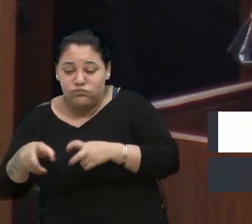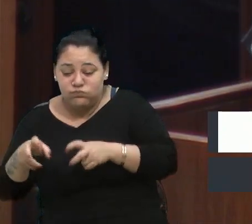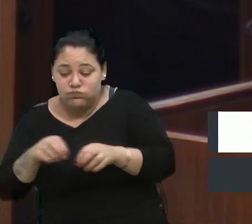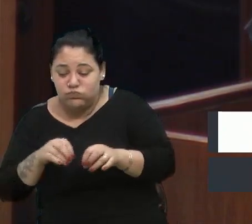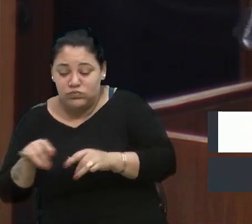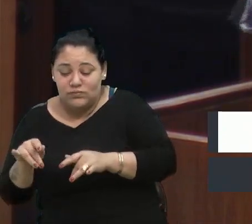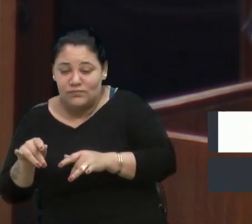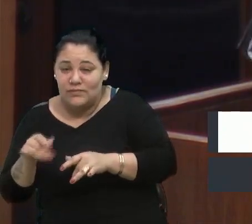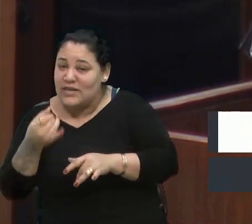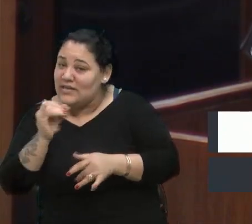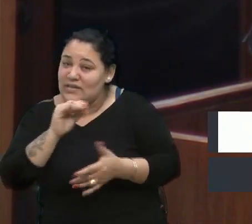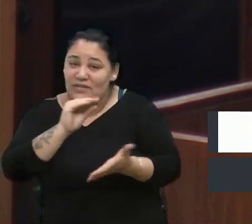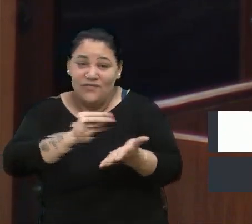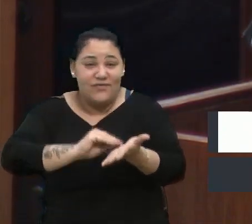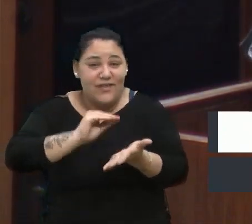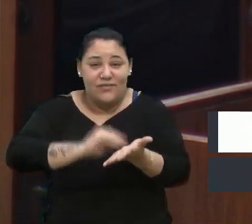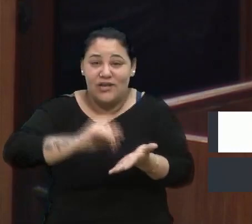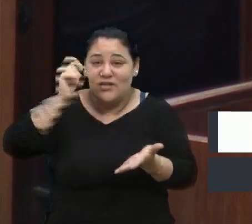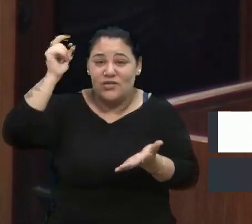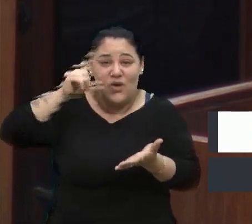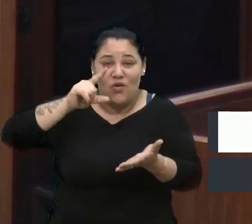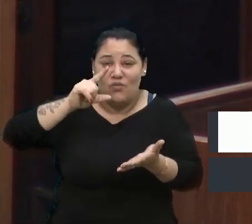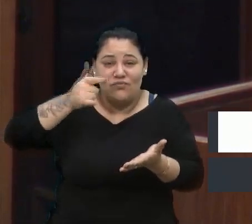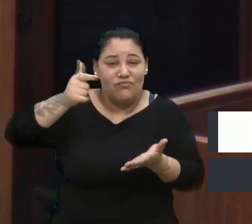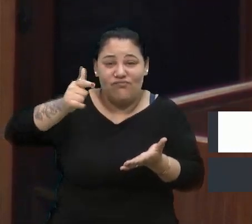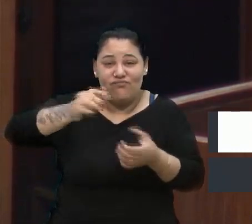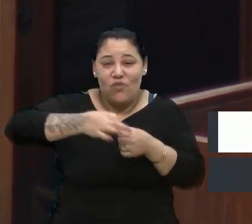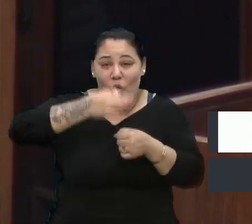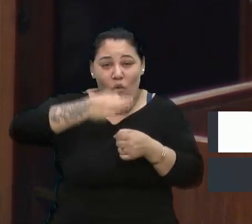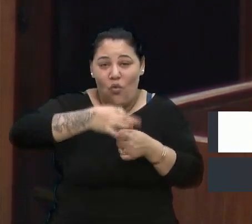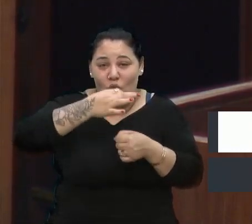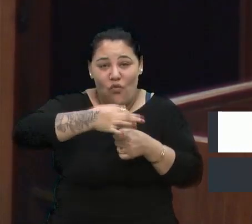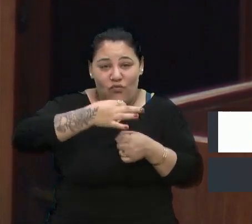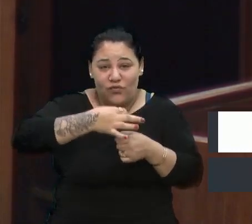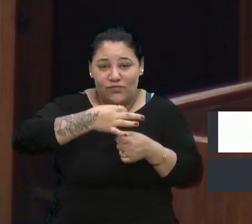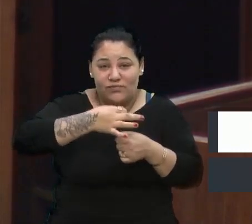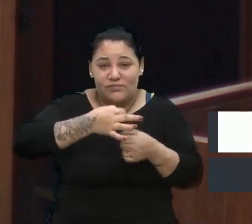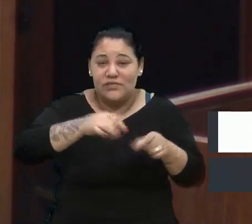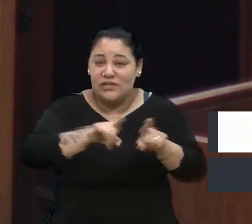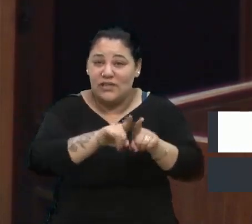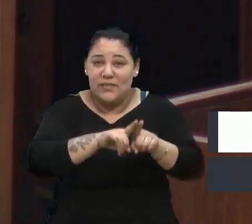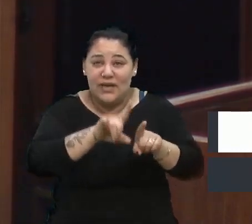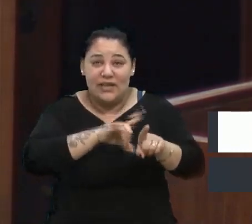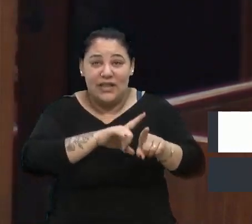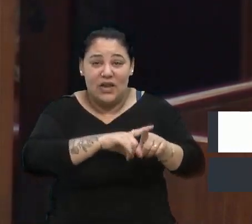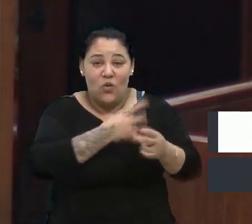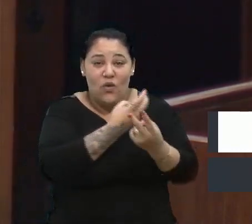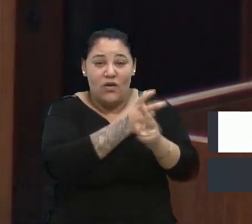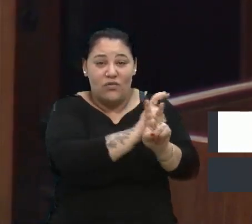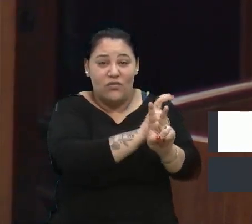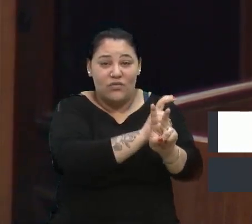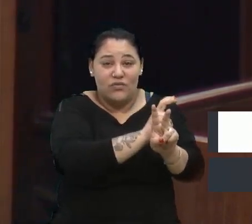para florescer, além dos agrotóxicos que triplicaram